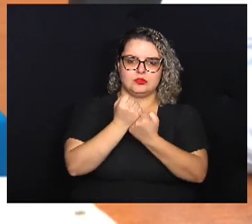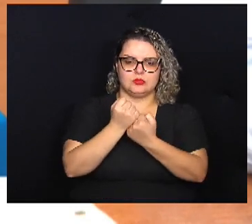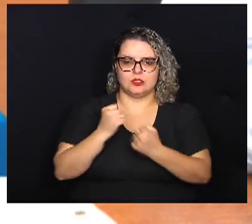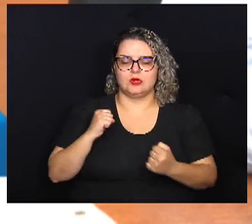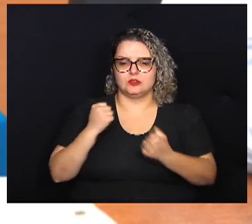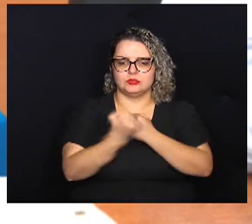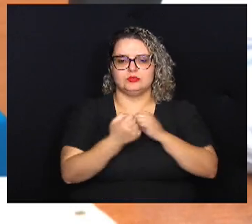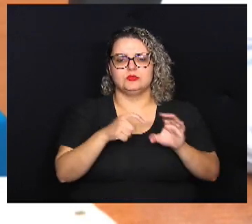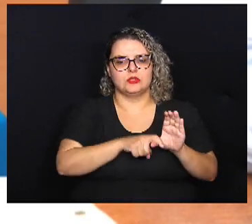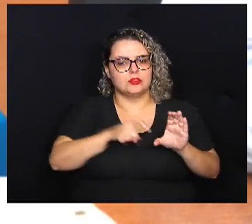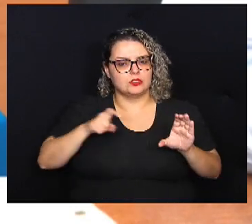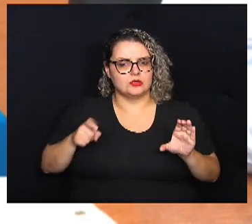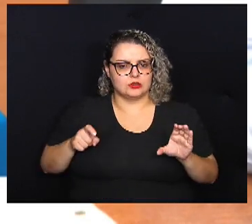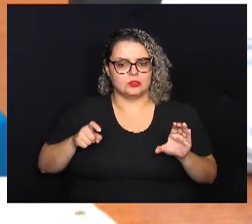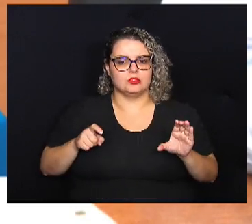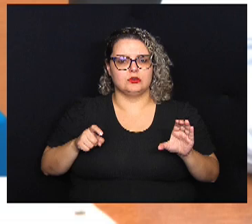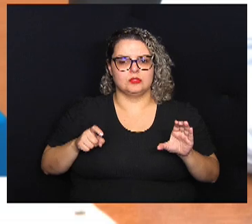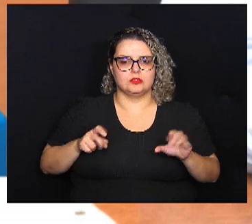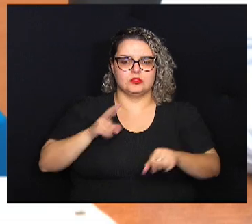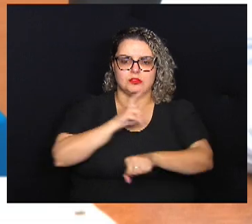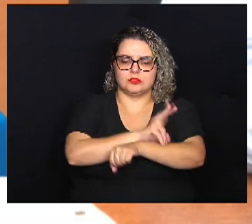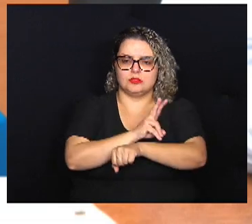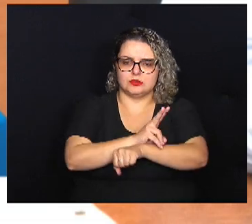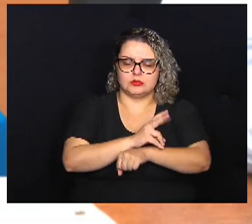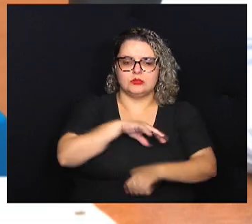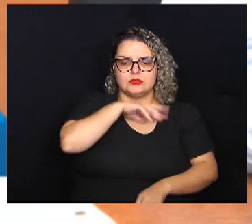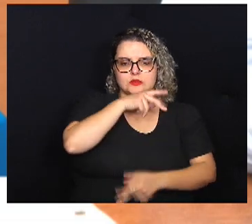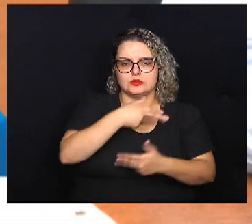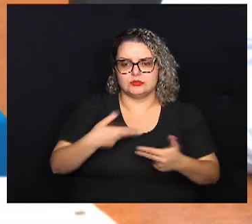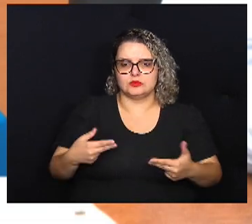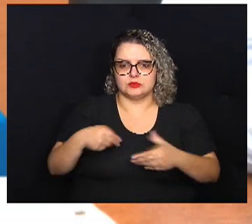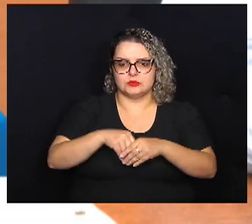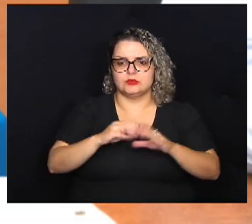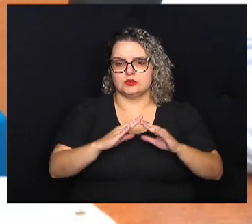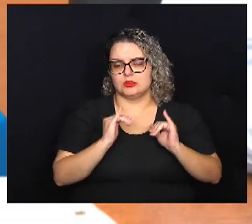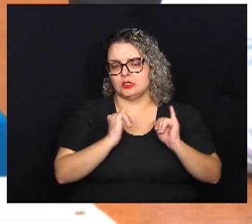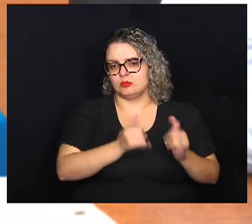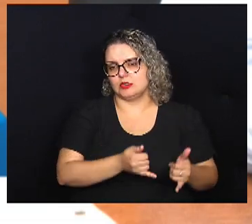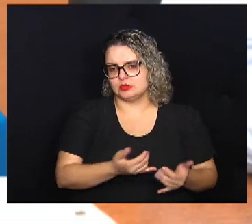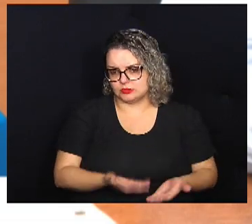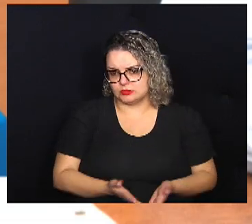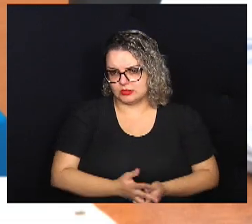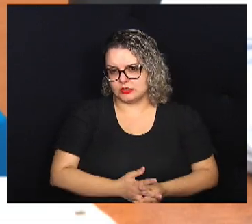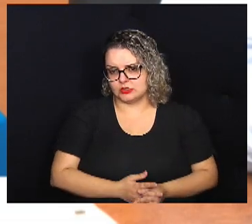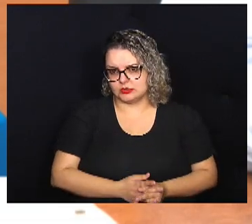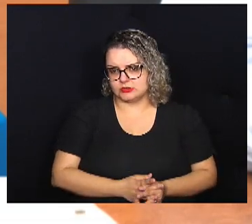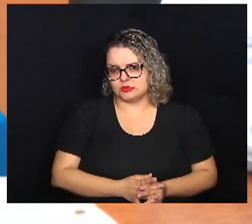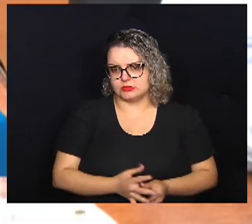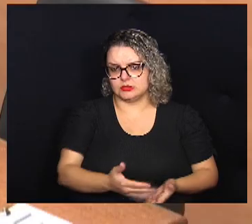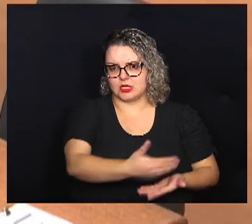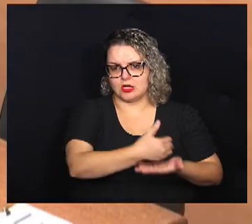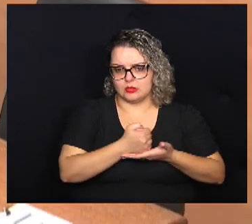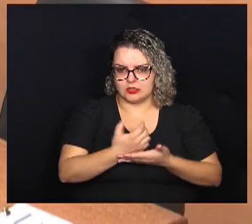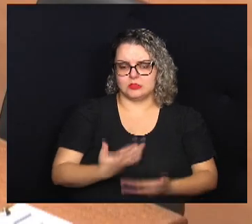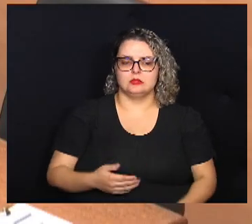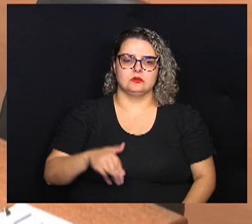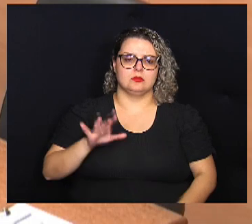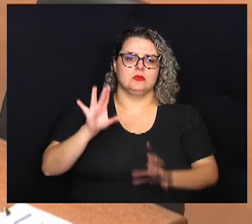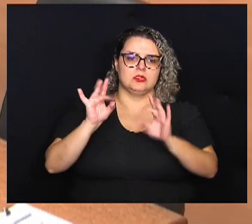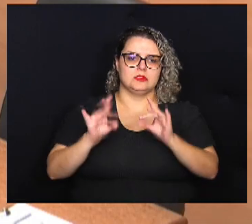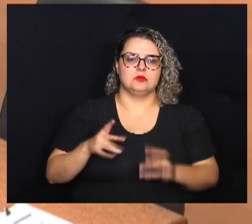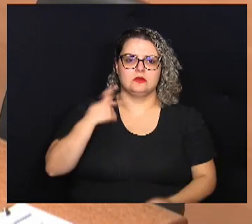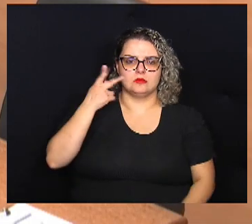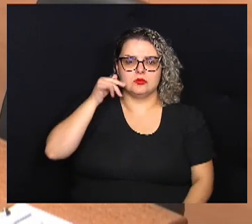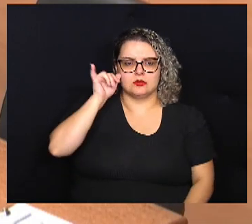protetores independentes e cuidadores de animais domésticos abandonados e da outras providências. Vereador